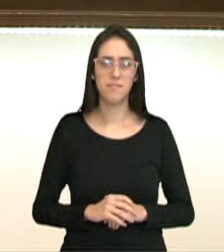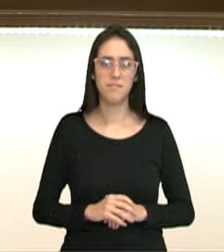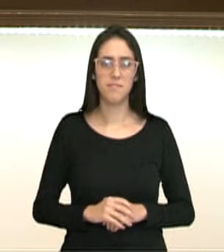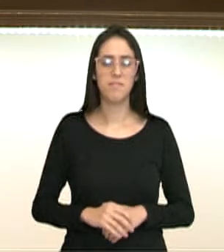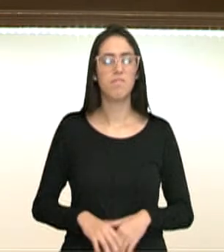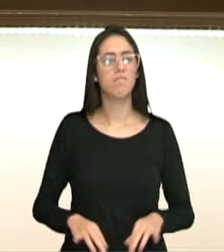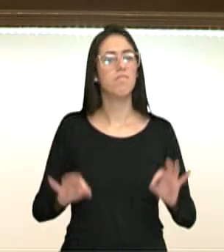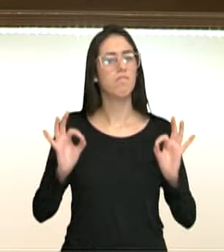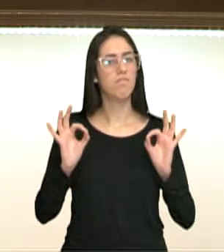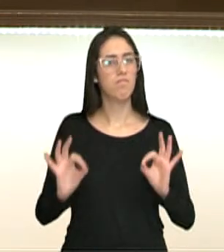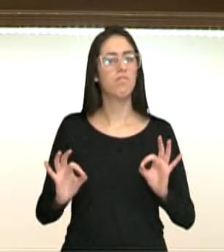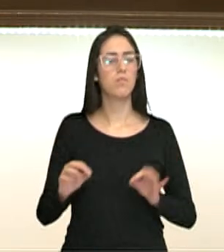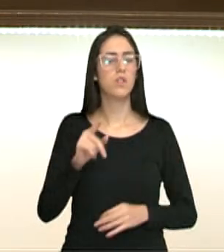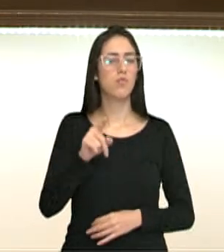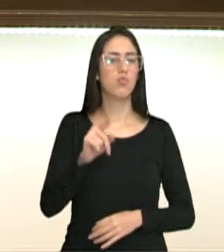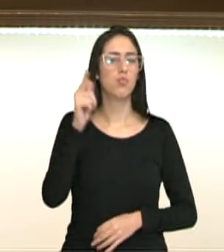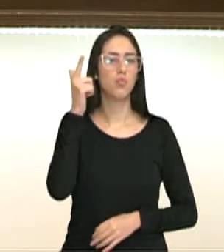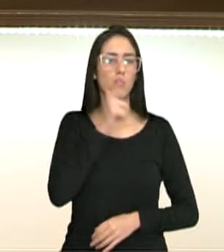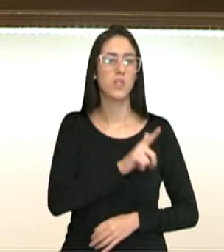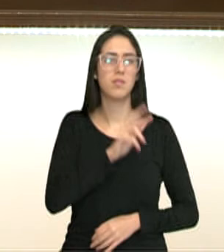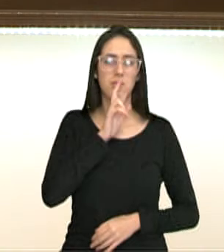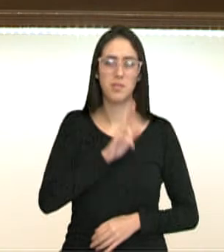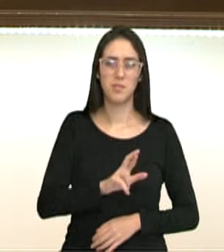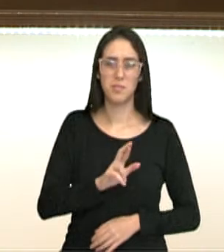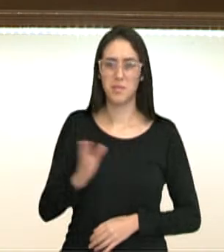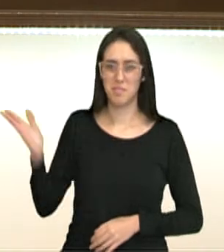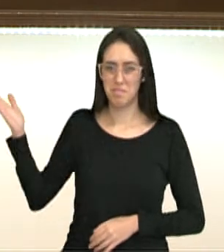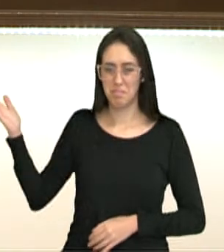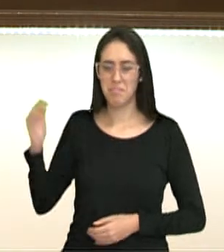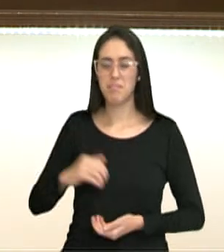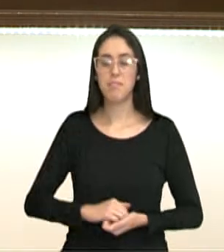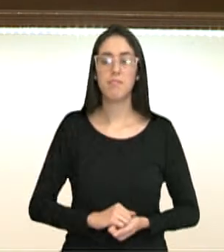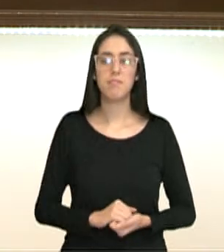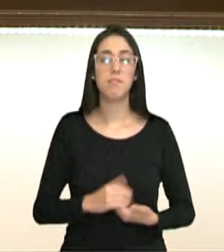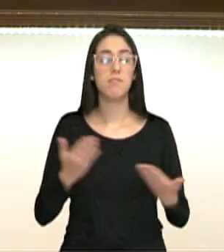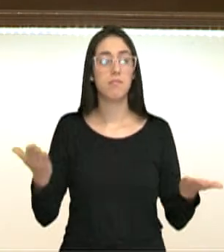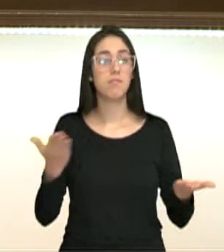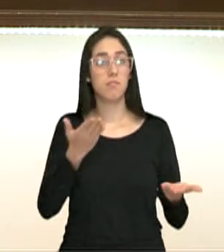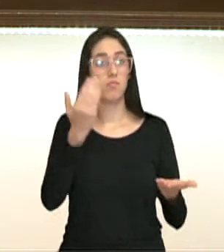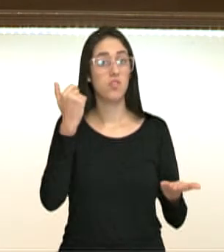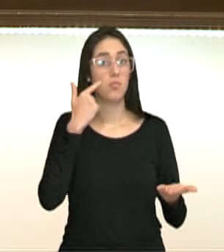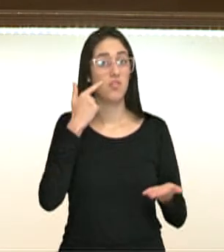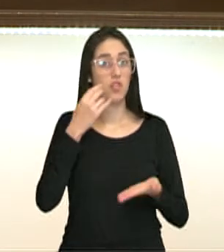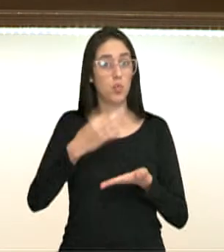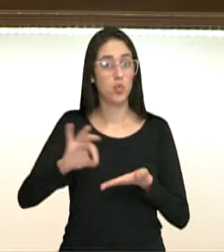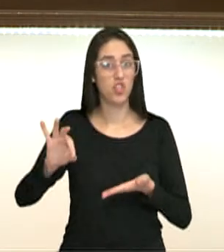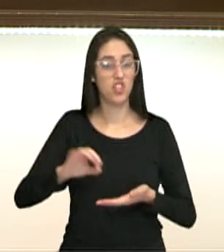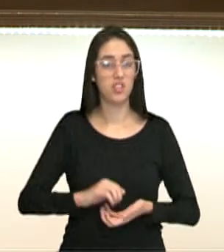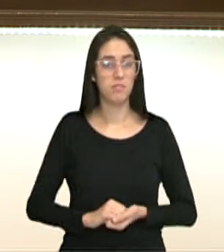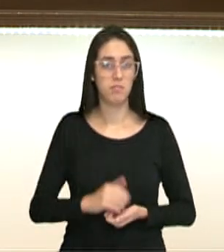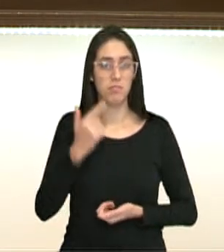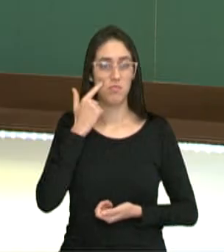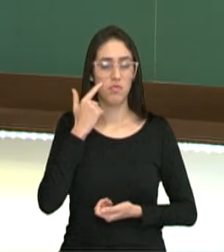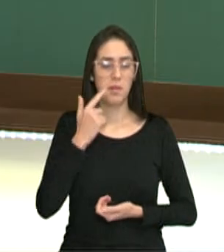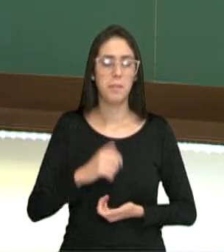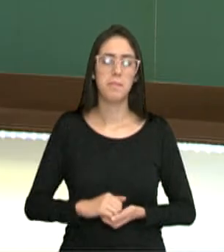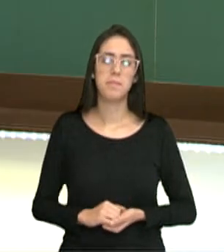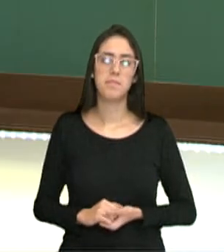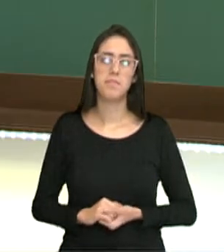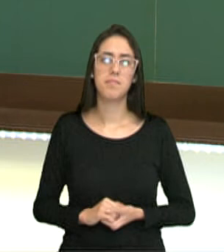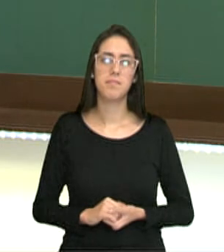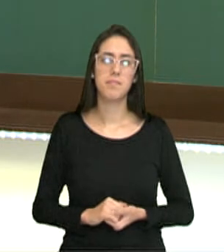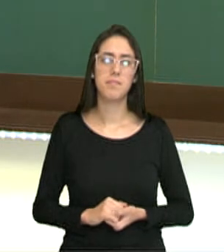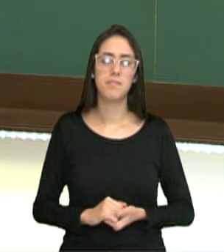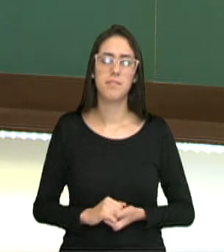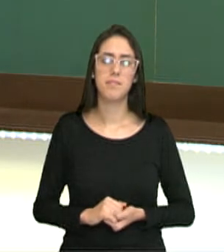Tenho certeza que você conseguiu resolver esse desafio. Vamos então corrigi-lo ou verificá-lo? Então, o que eu